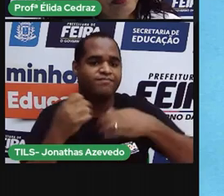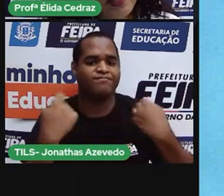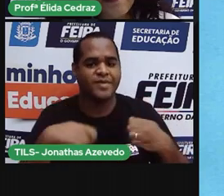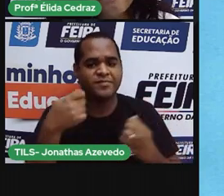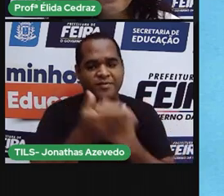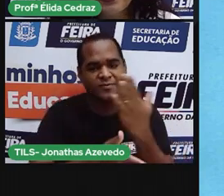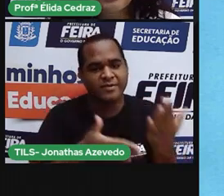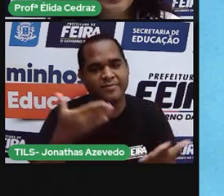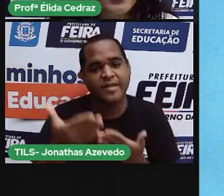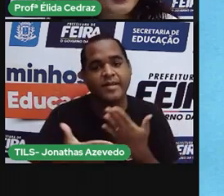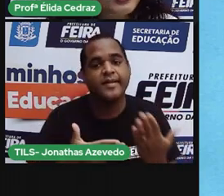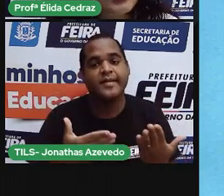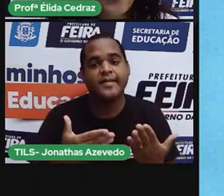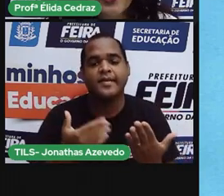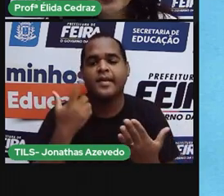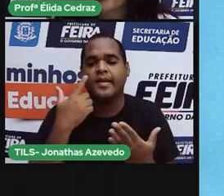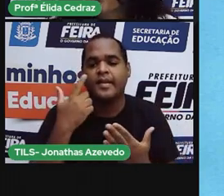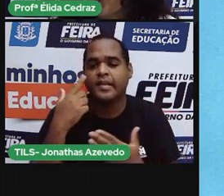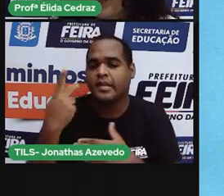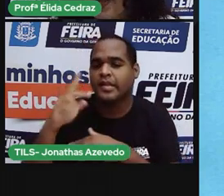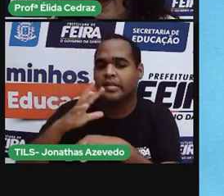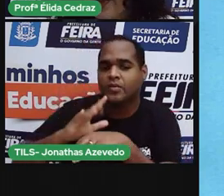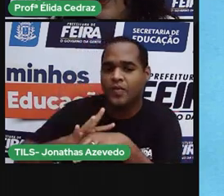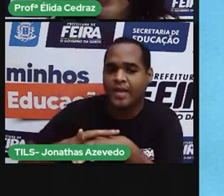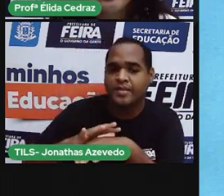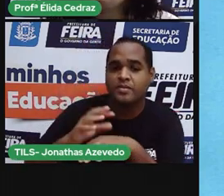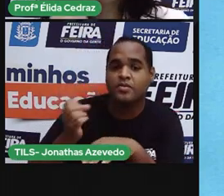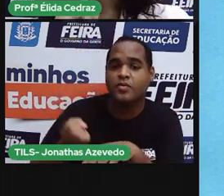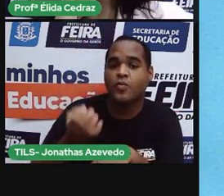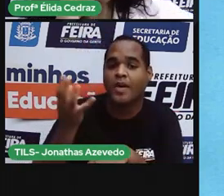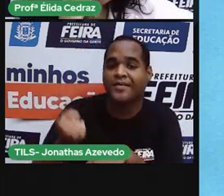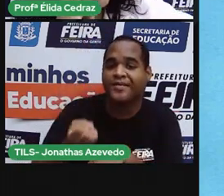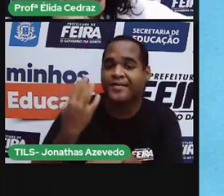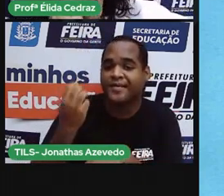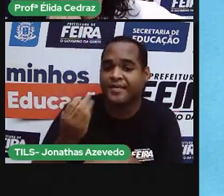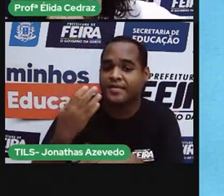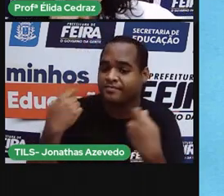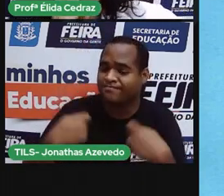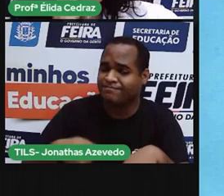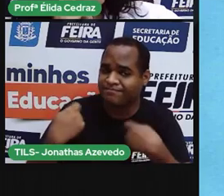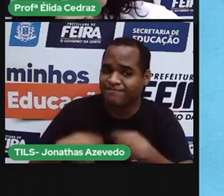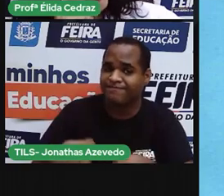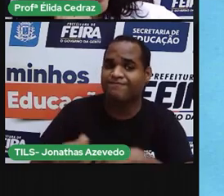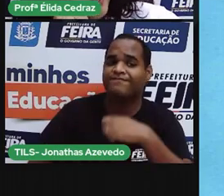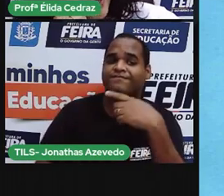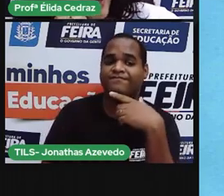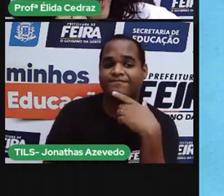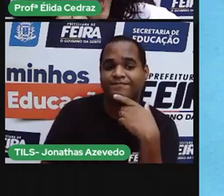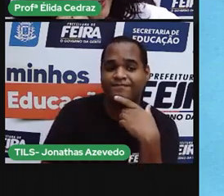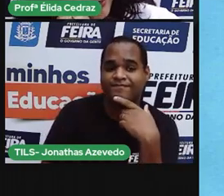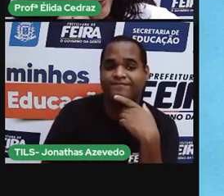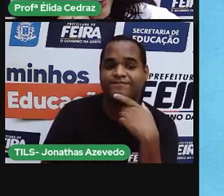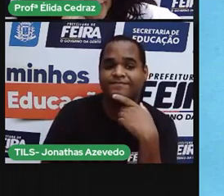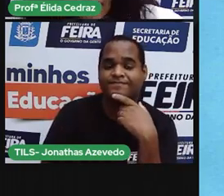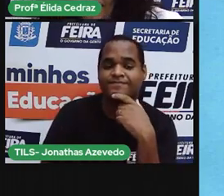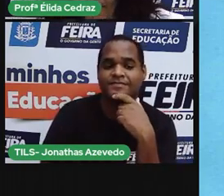tratado. Para desses doentes cuidar, quantos curativos vamos